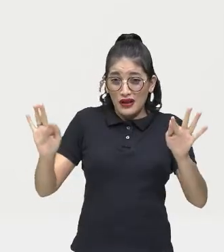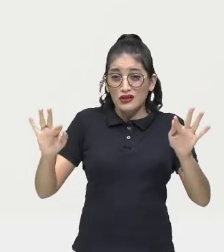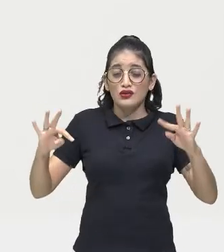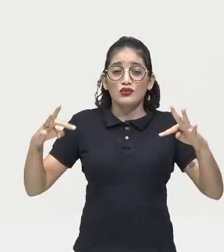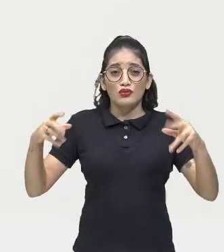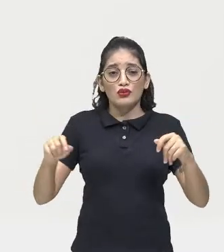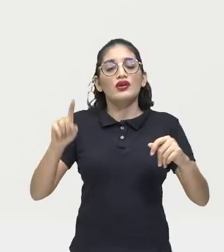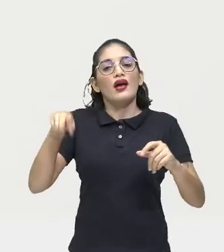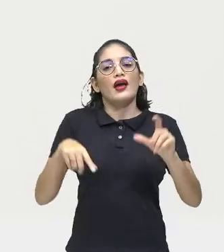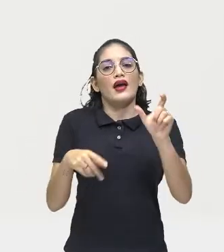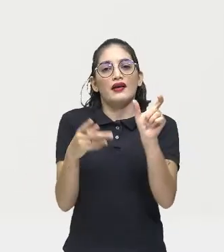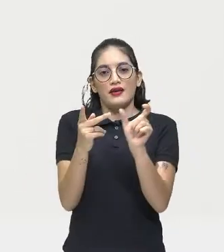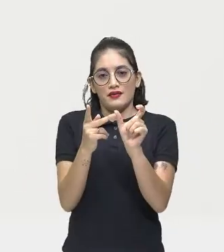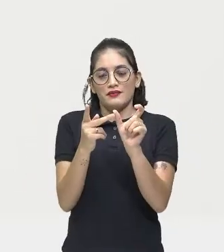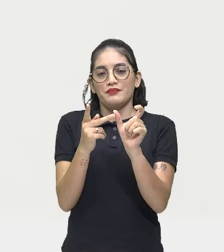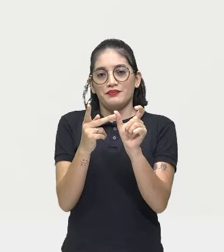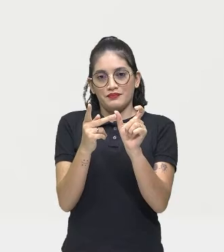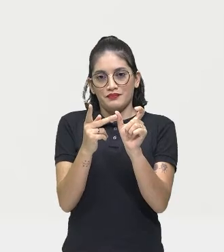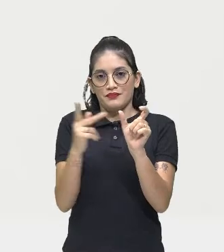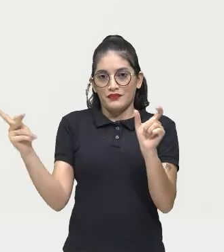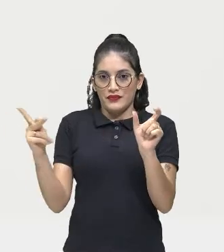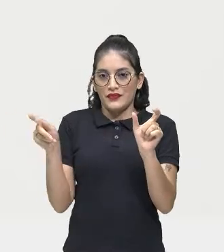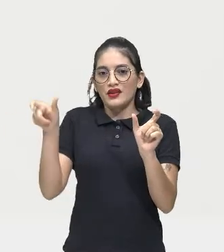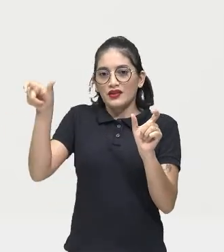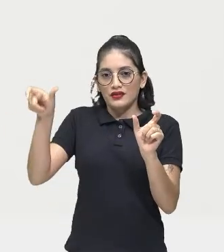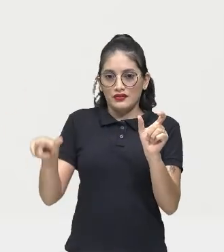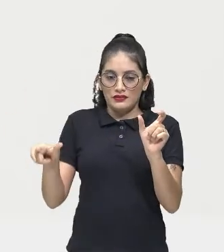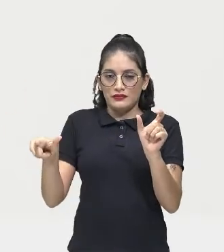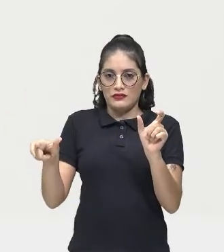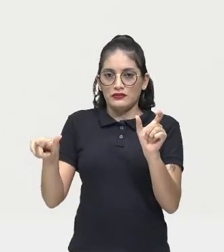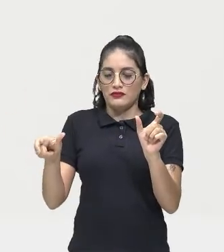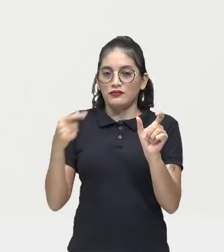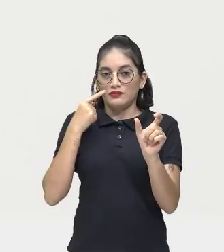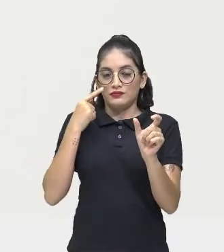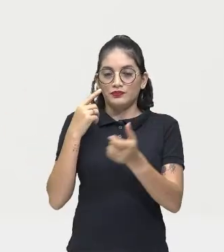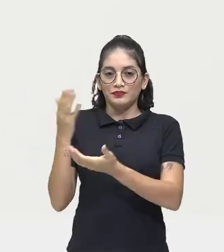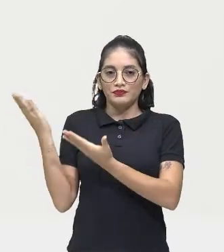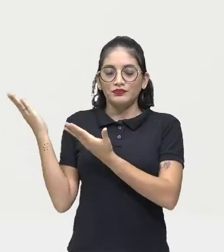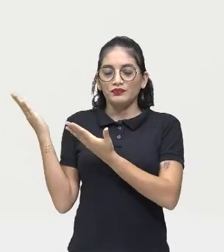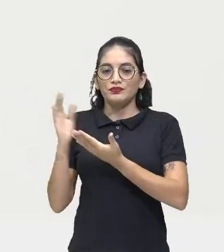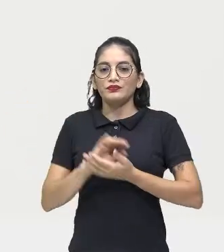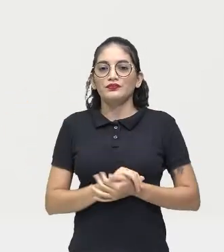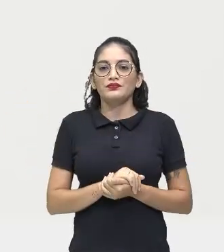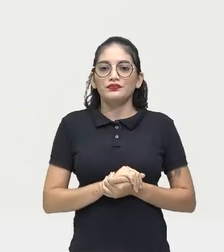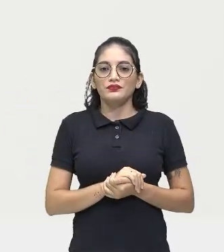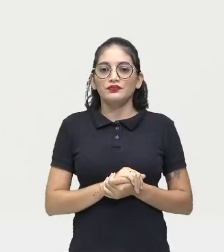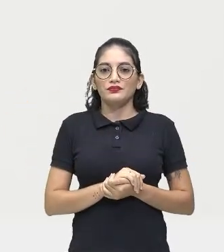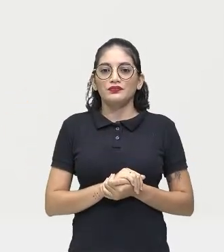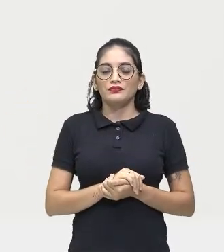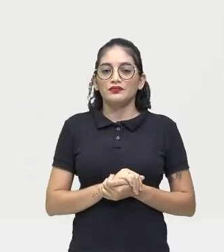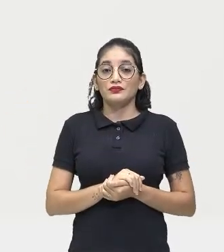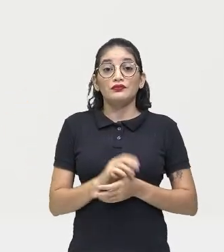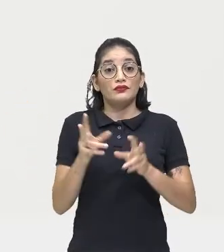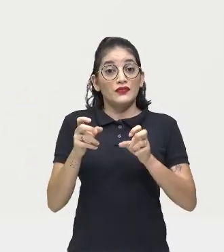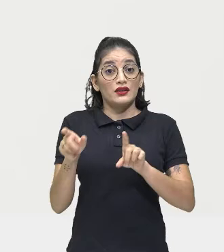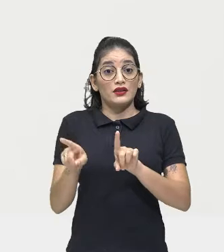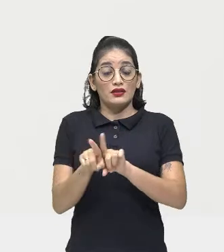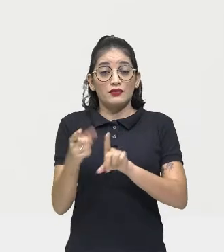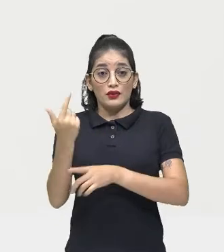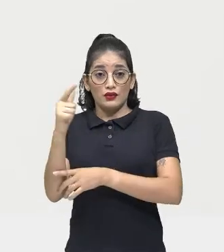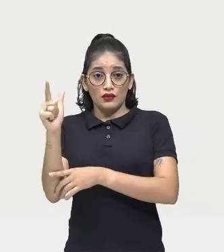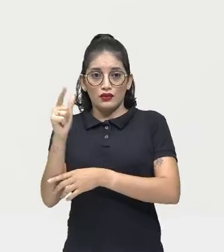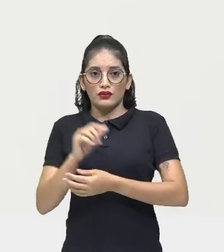predicativo, certo? Do sujeito. Abreviando aqui, tá, gente? Percebe que também eu vou ter outro enunciado